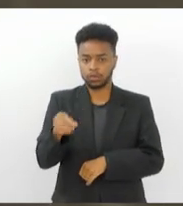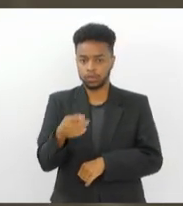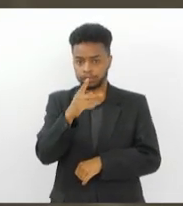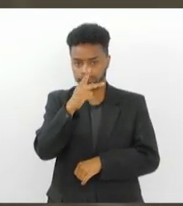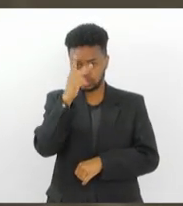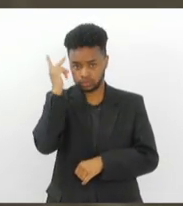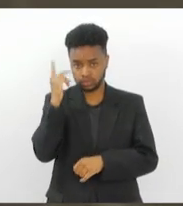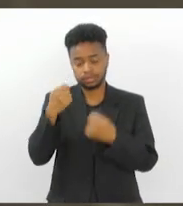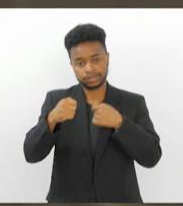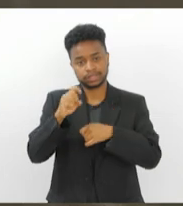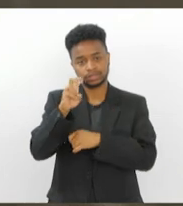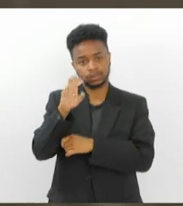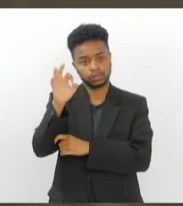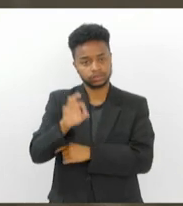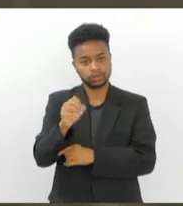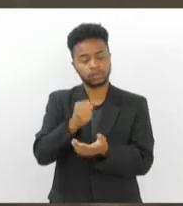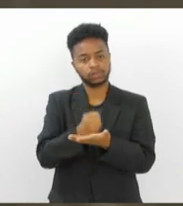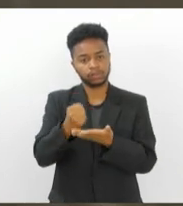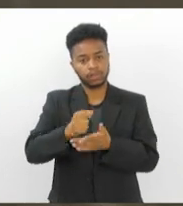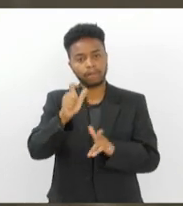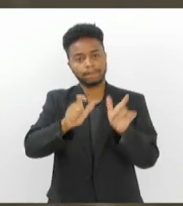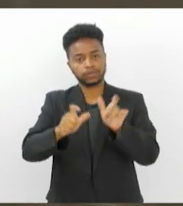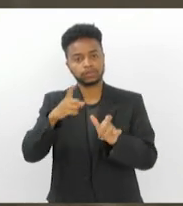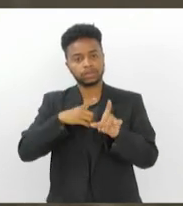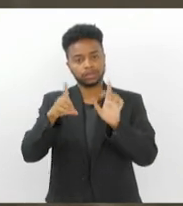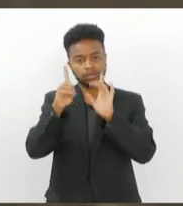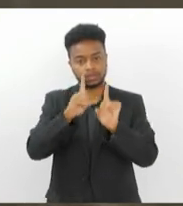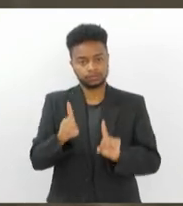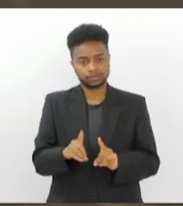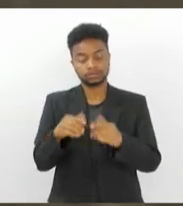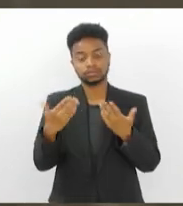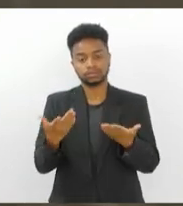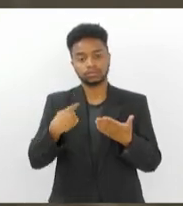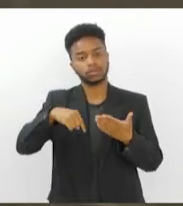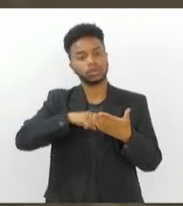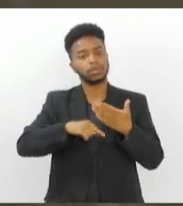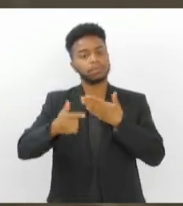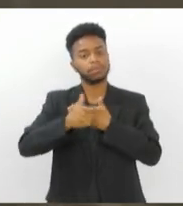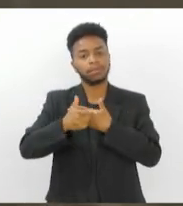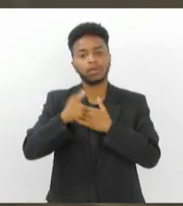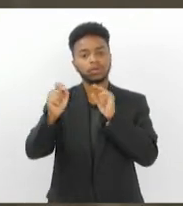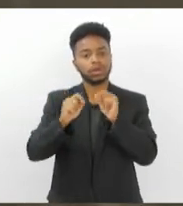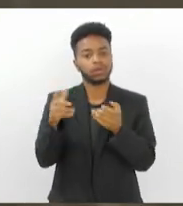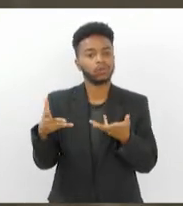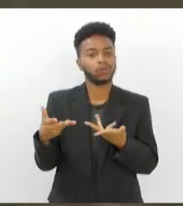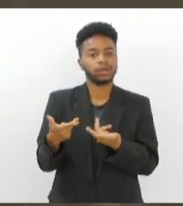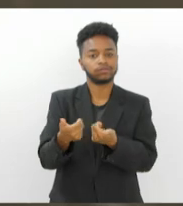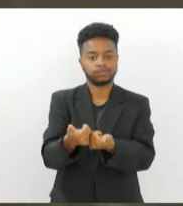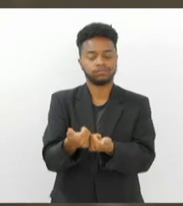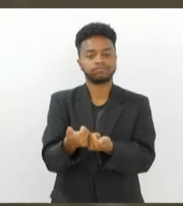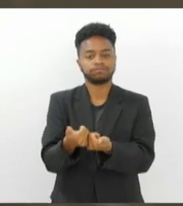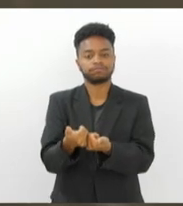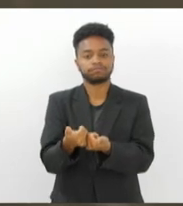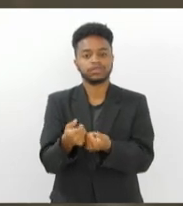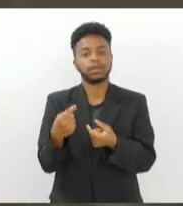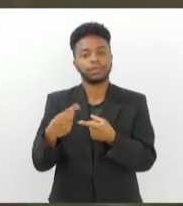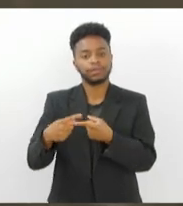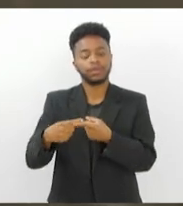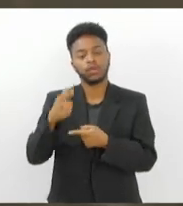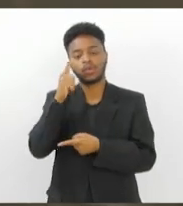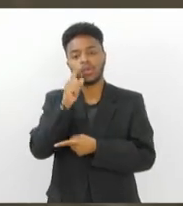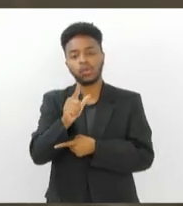essa lei fazer a contratação de pessoas com deficiência então o nosso papel é a qualificação é a gente qualificar para conseguir